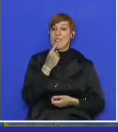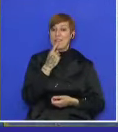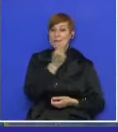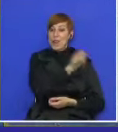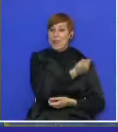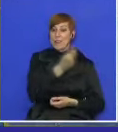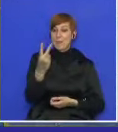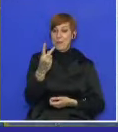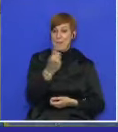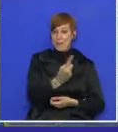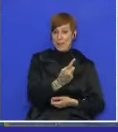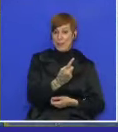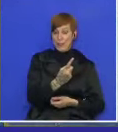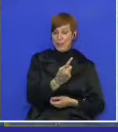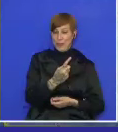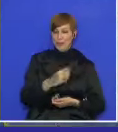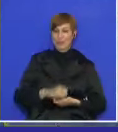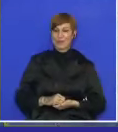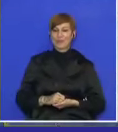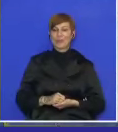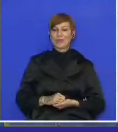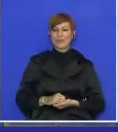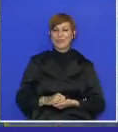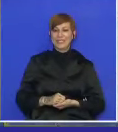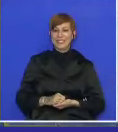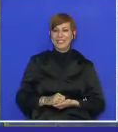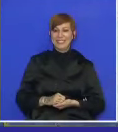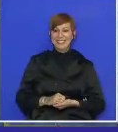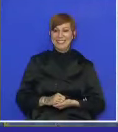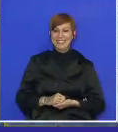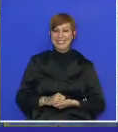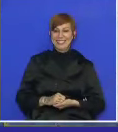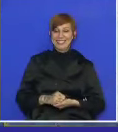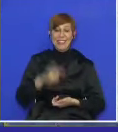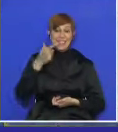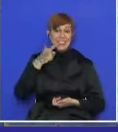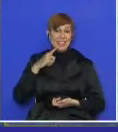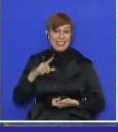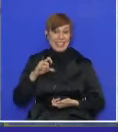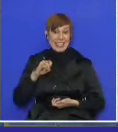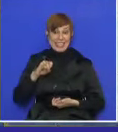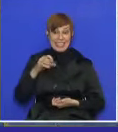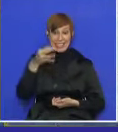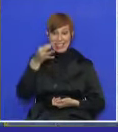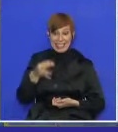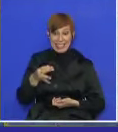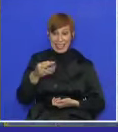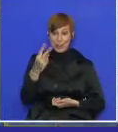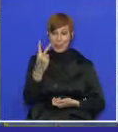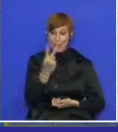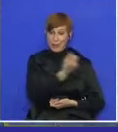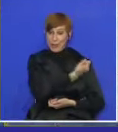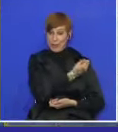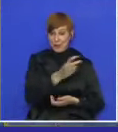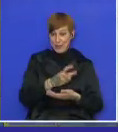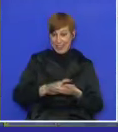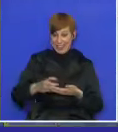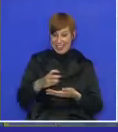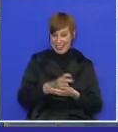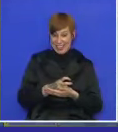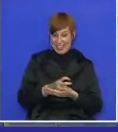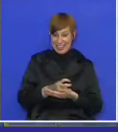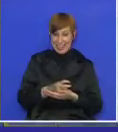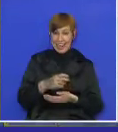21. Vermelha, 21. Você ganha a partir de 2 acertos na quina. Boa sorte. Bola